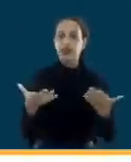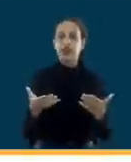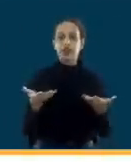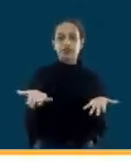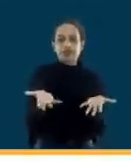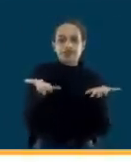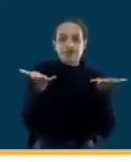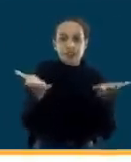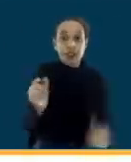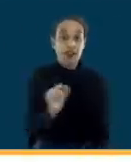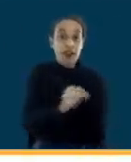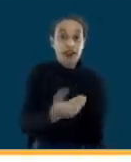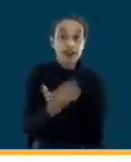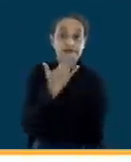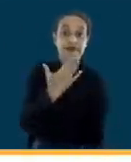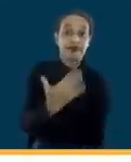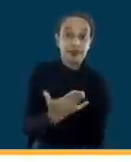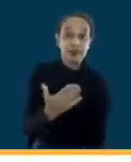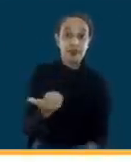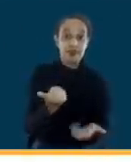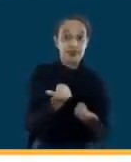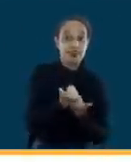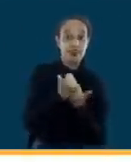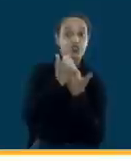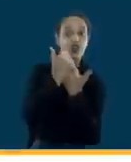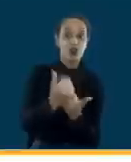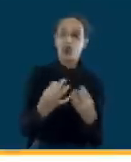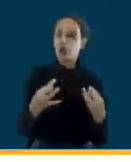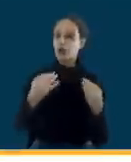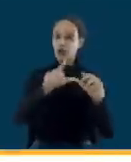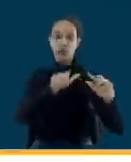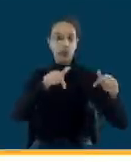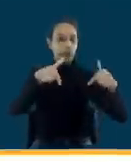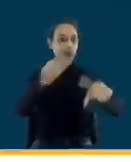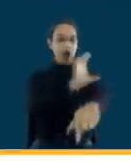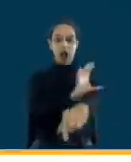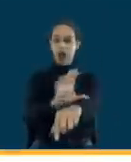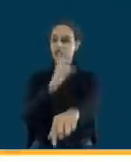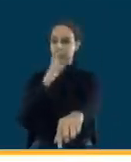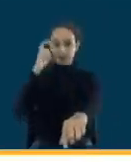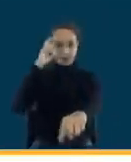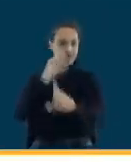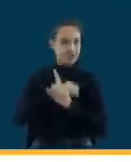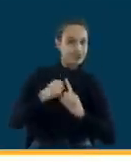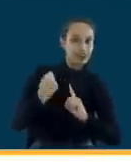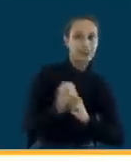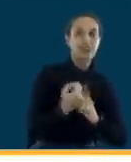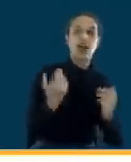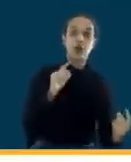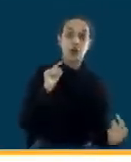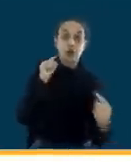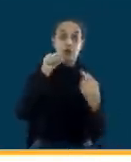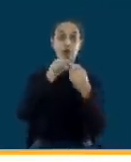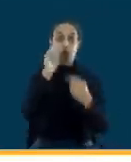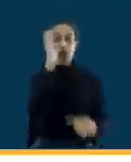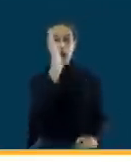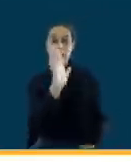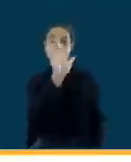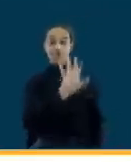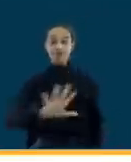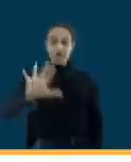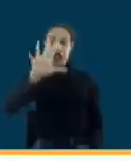tipo de suporte para toda a ação sociocultural, com o objetivo de tornar o país como um país do